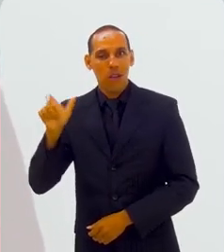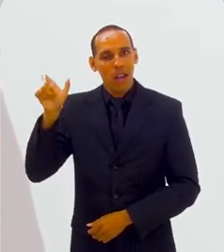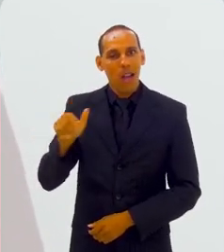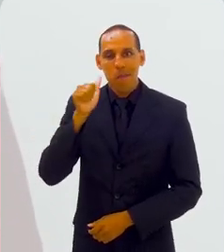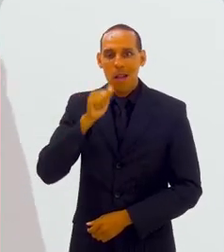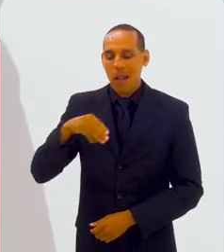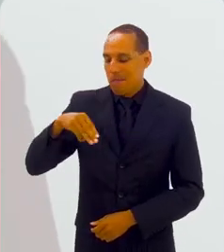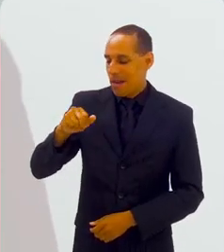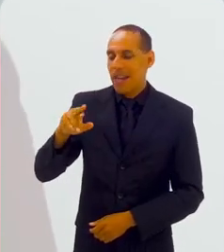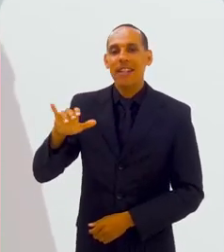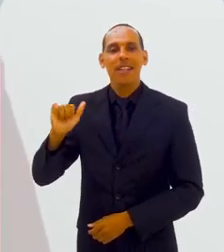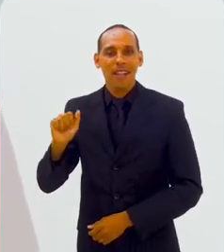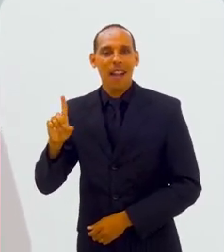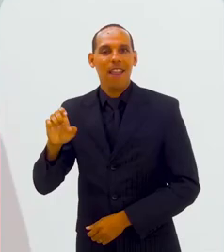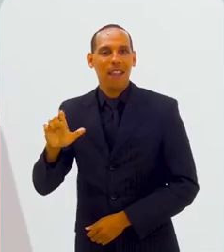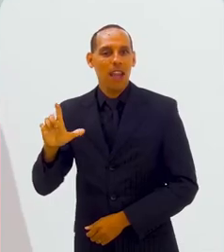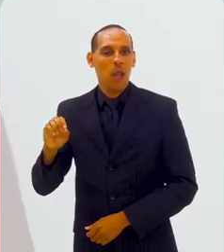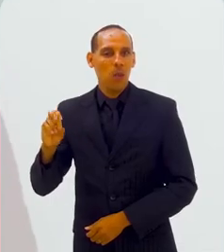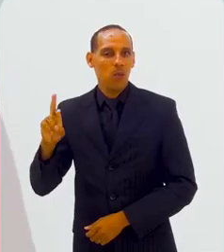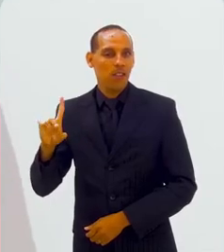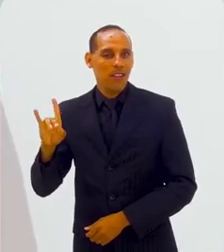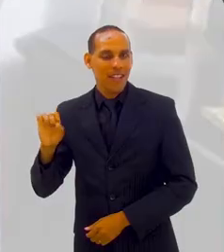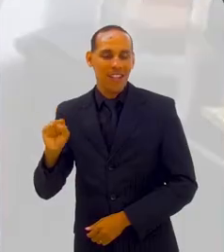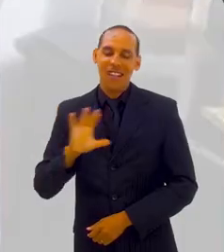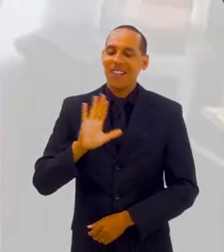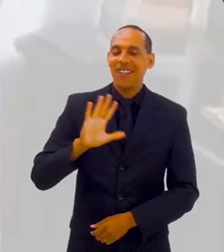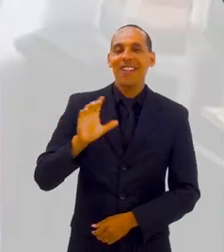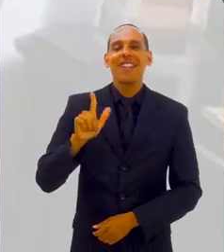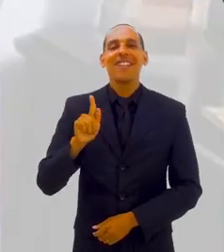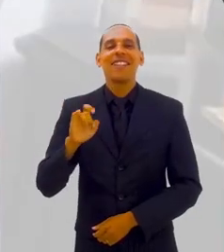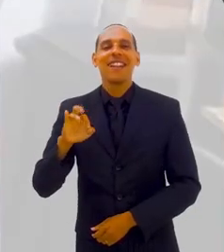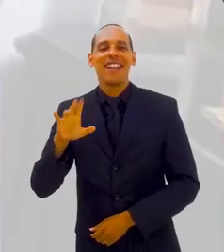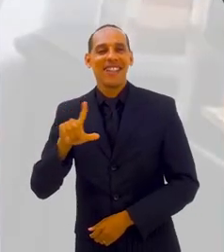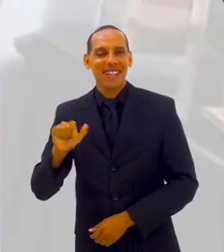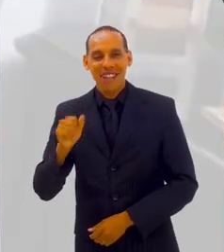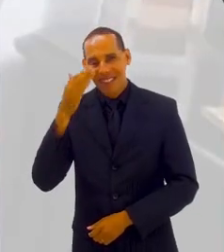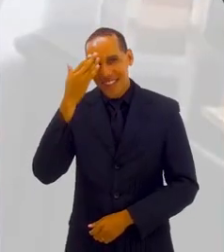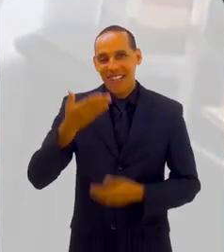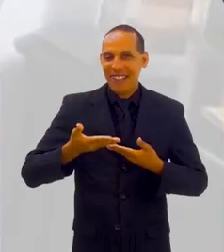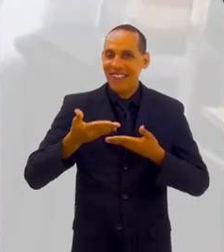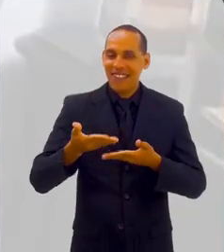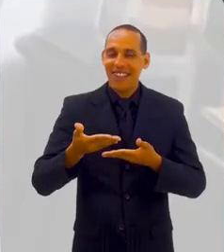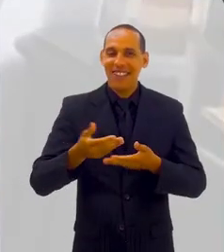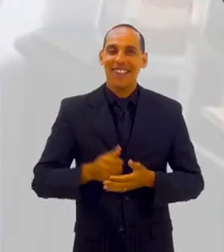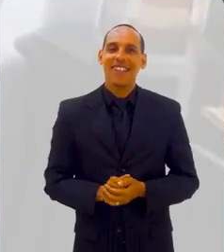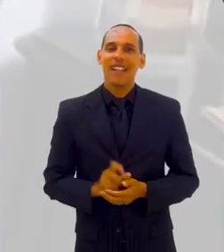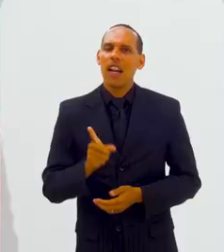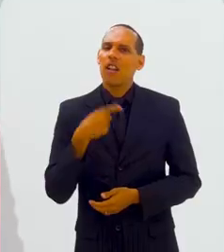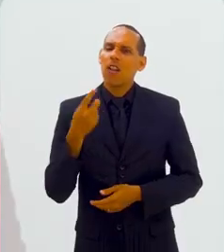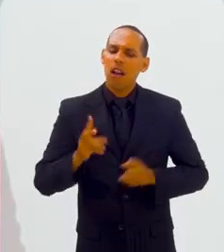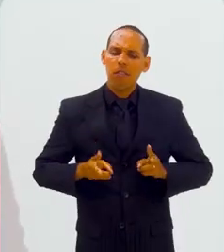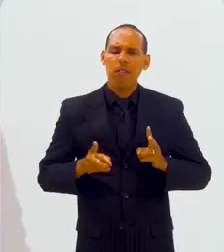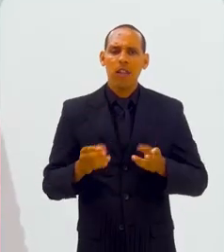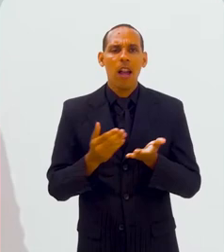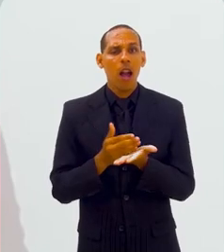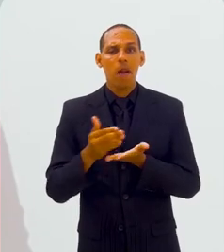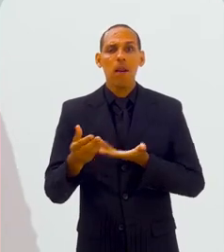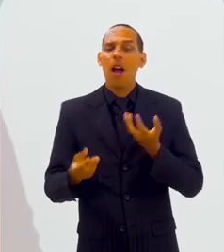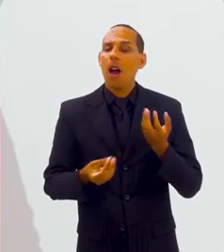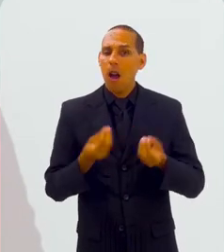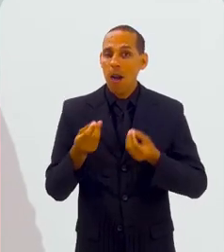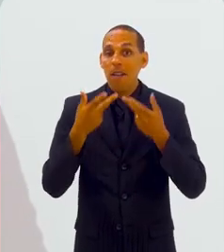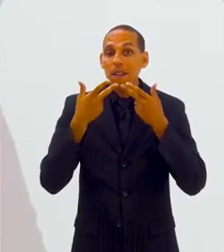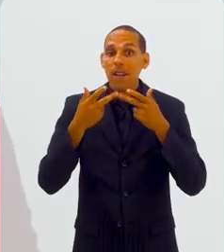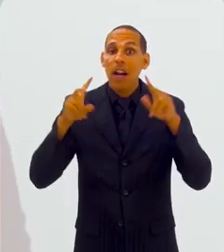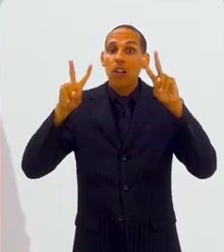Olá, seja muito bem-vinda, Maria de Lourdes. Olá, Geisa. Obrigada pelo convite. A gente sempre começa a nossa agenda de